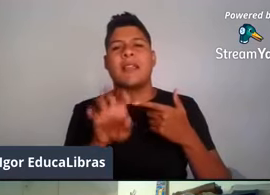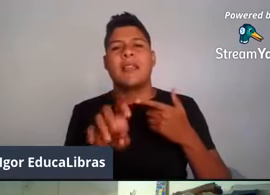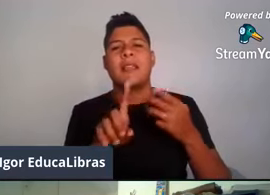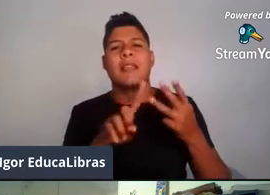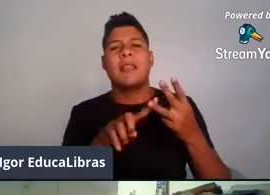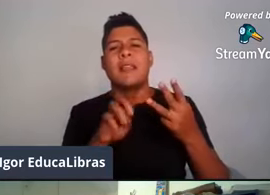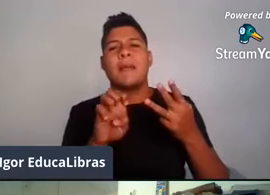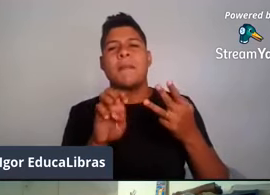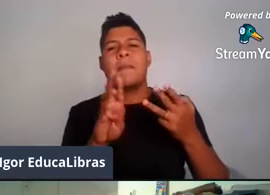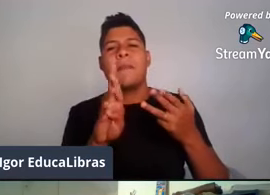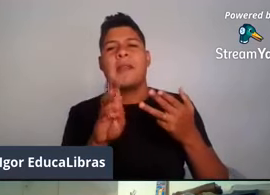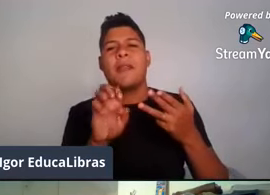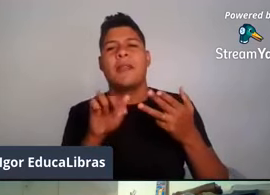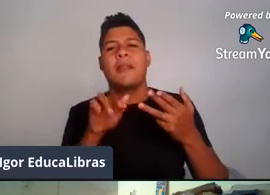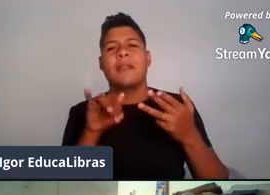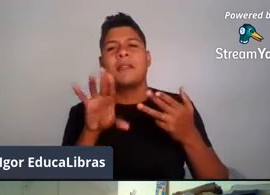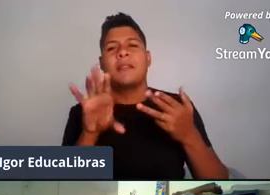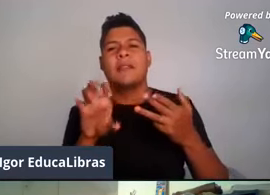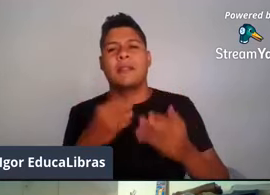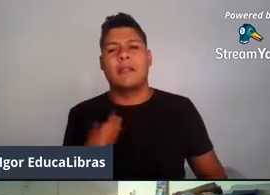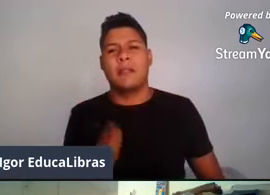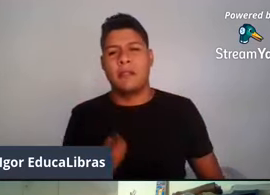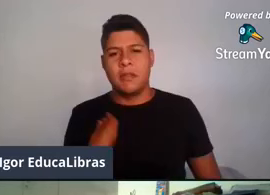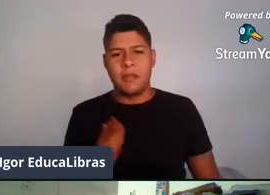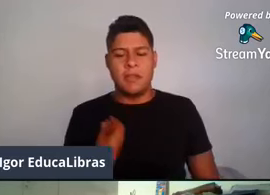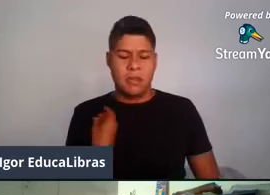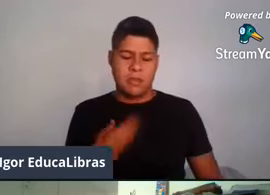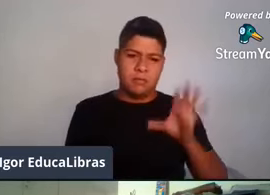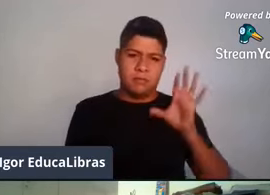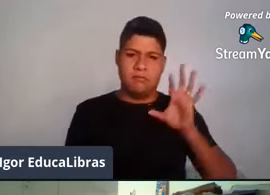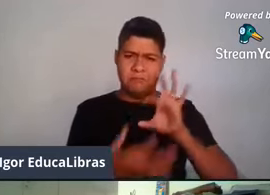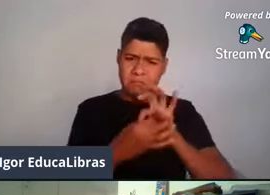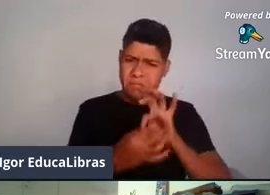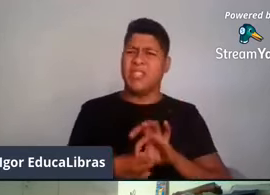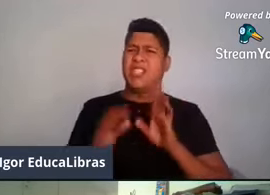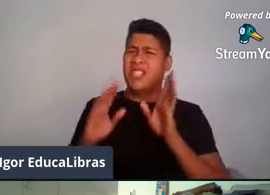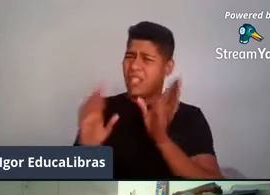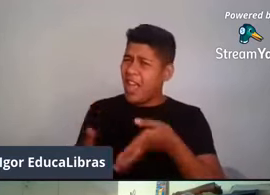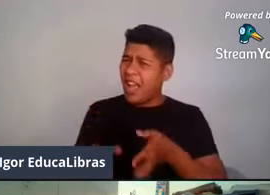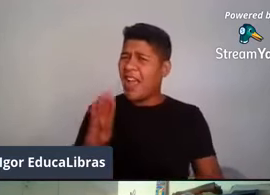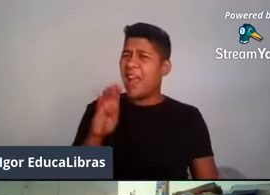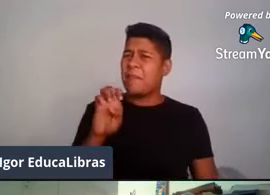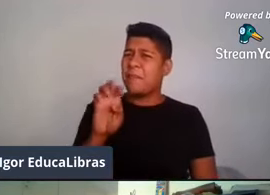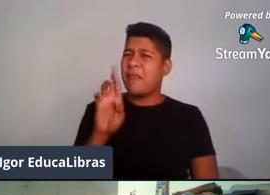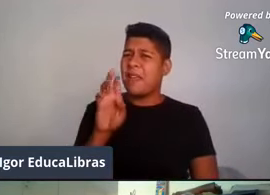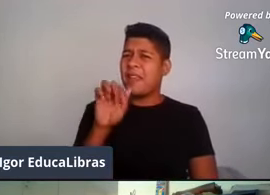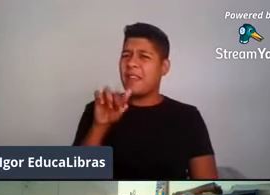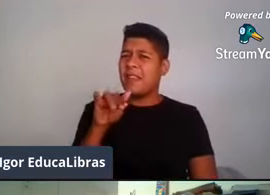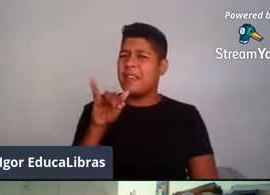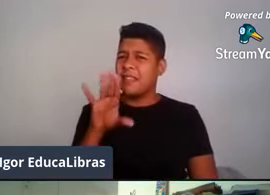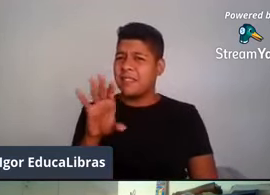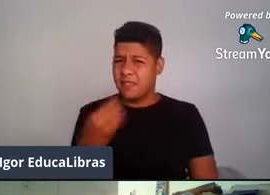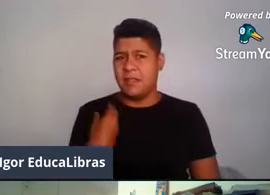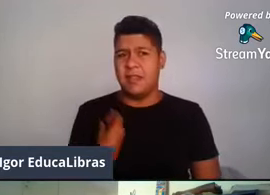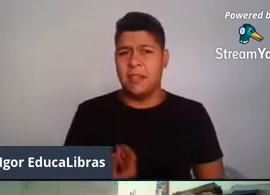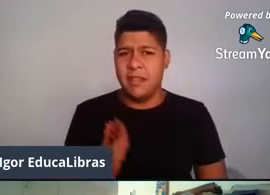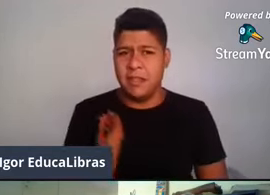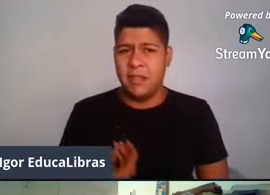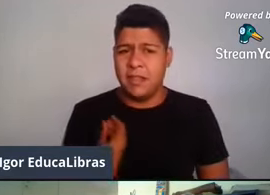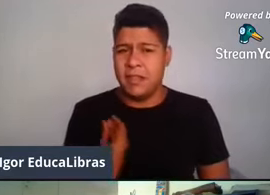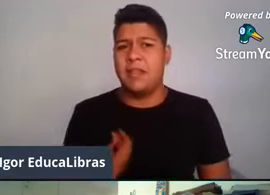Berenice. Sim, a Berenice foi minha contemporânea. É. A Berenice, que teve bastante tempo na Fundação Casa,